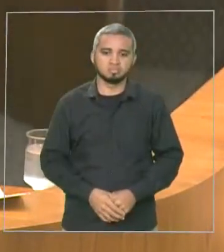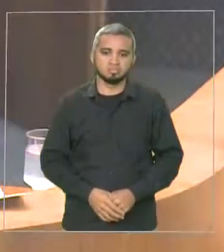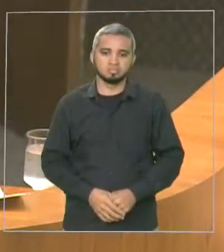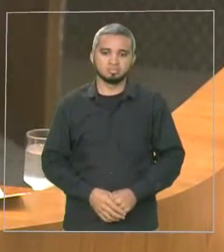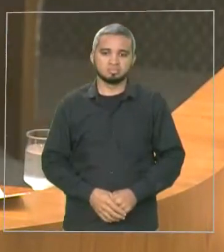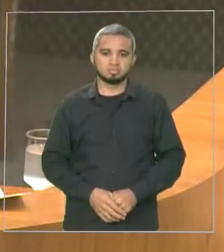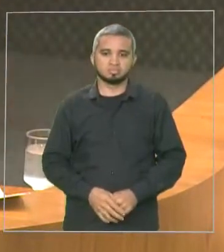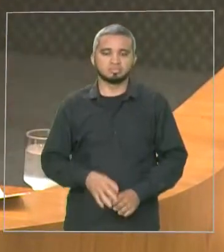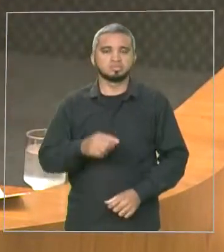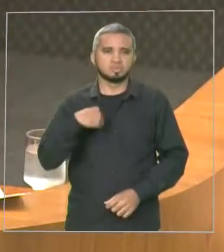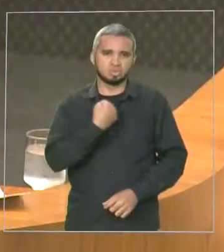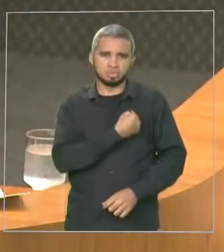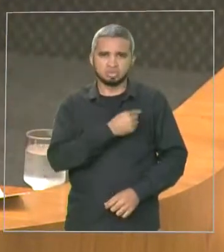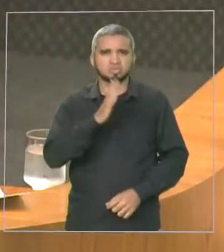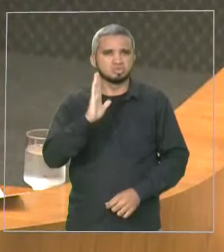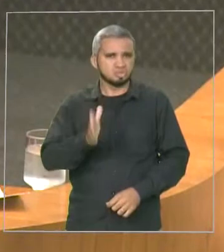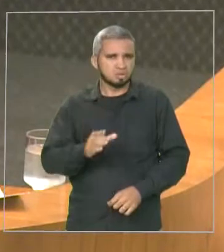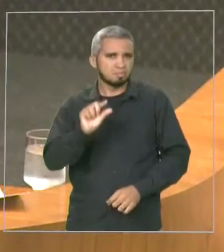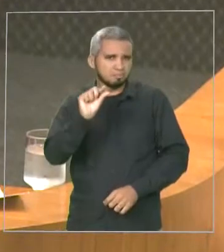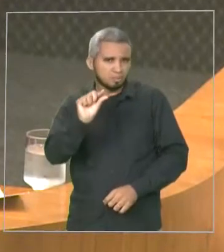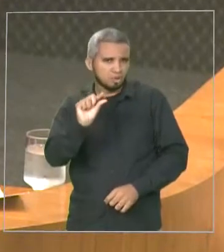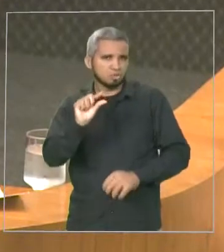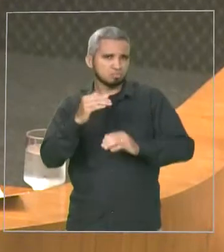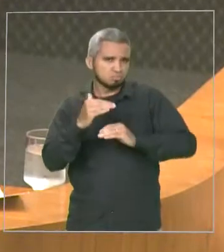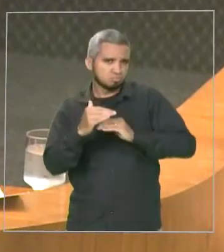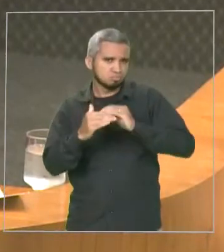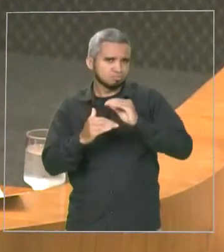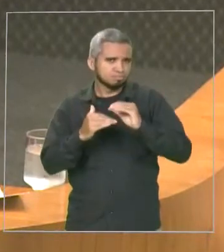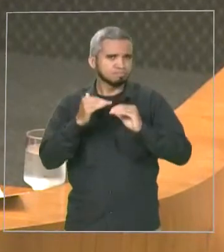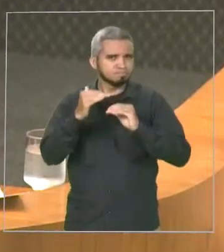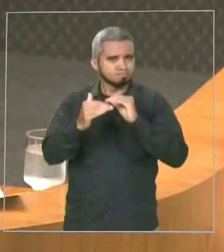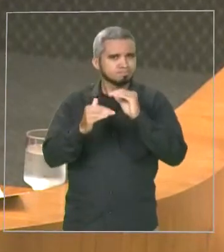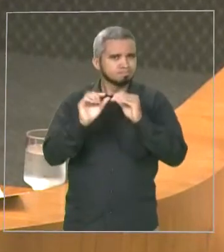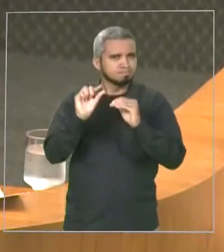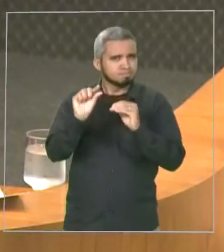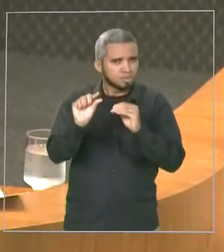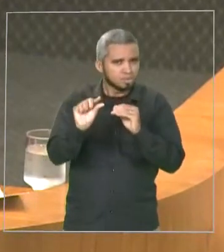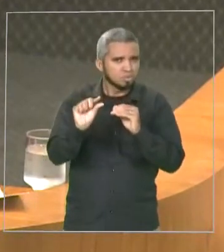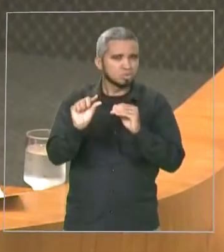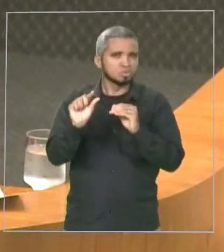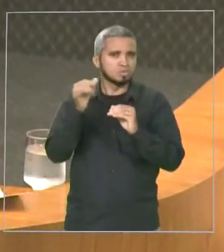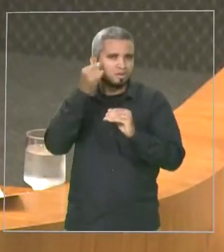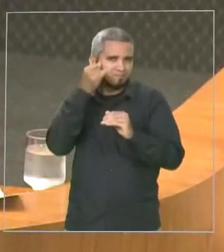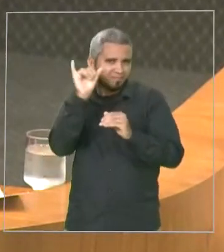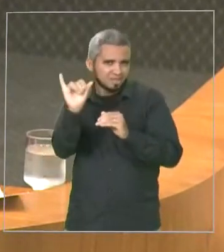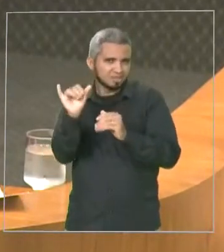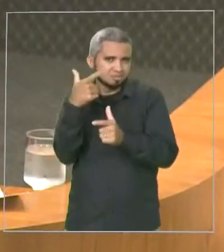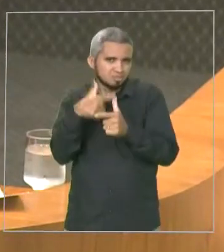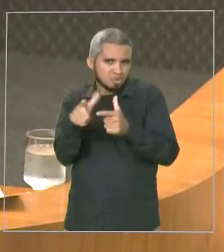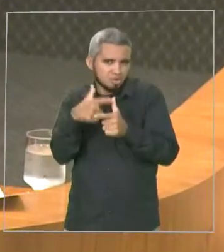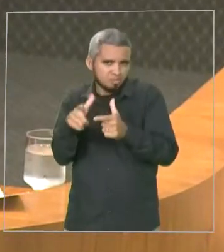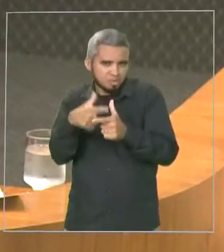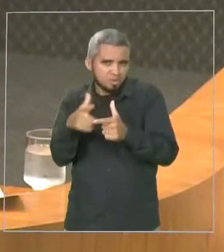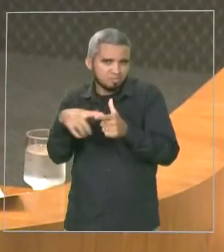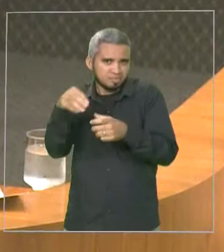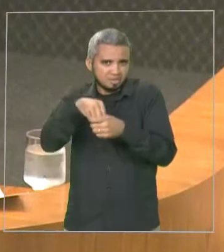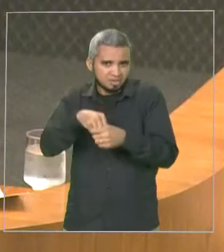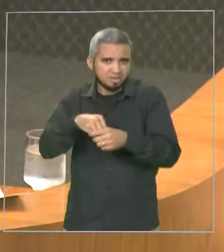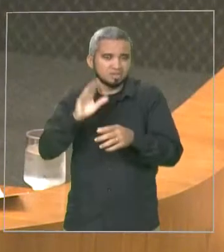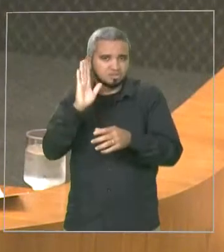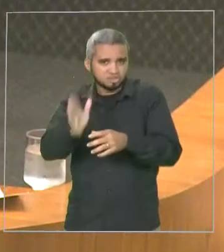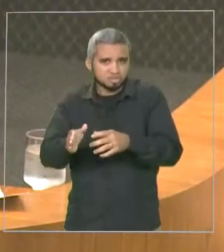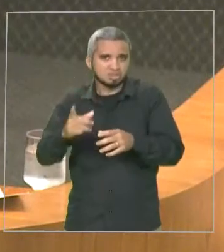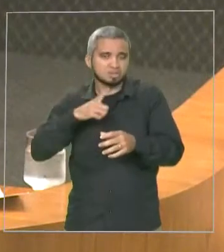Temos já feito avançados em alguns processos para que a gente possa coibir isso. Processo seletivo, já